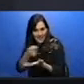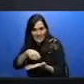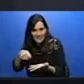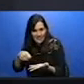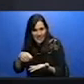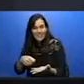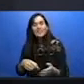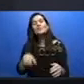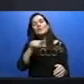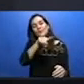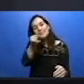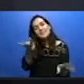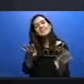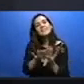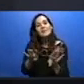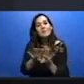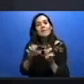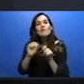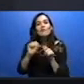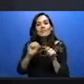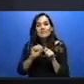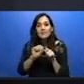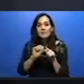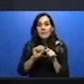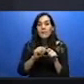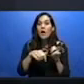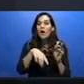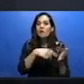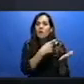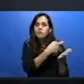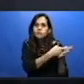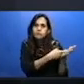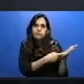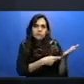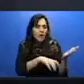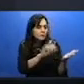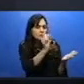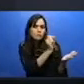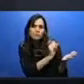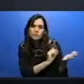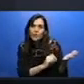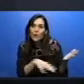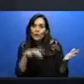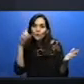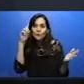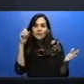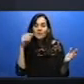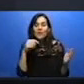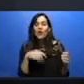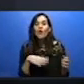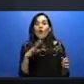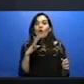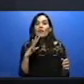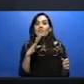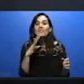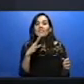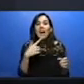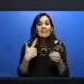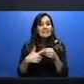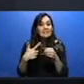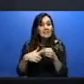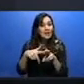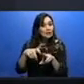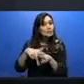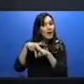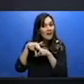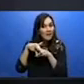vão fazer também aí, então, você deverá produzir um guia de viagem para turistas que queiram conhecer a cidade de Barretos. Isso é a